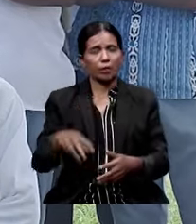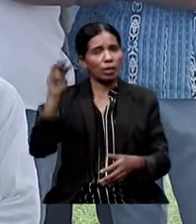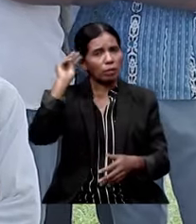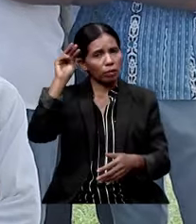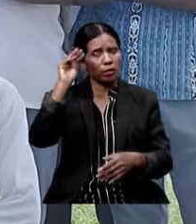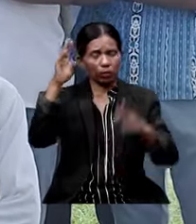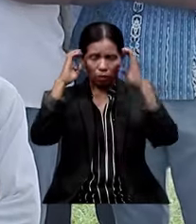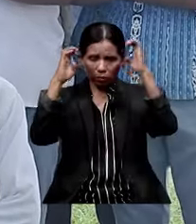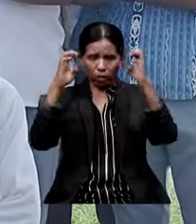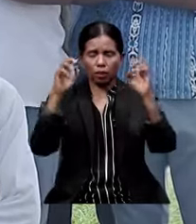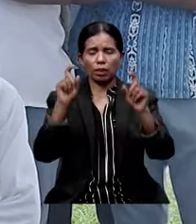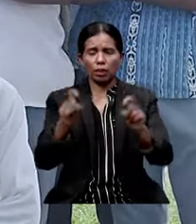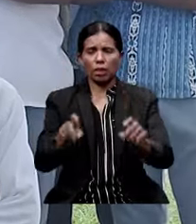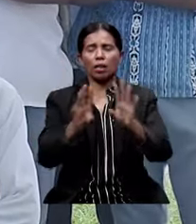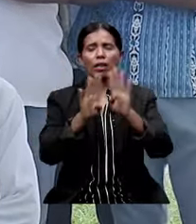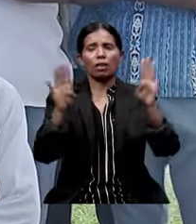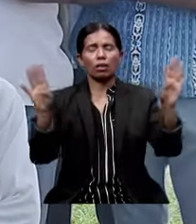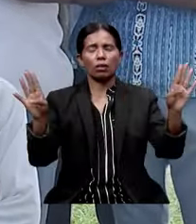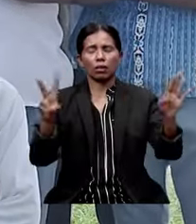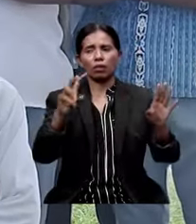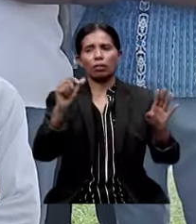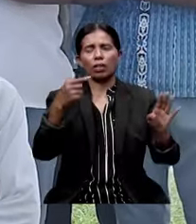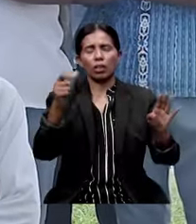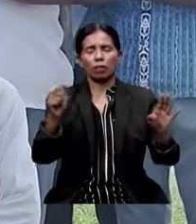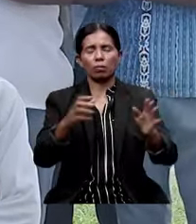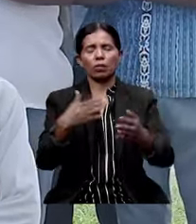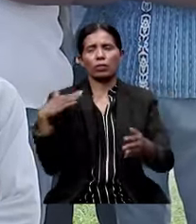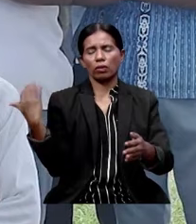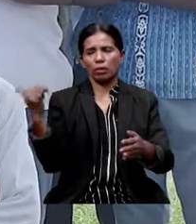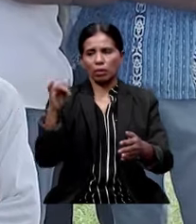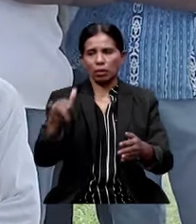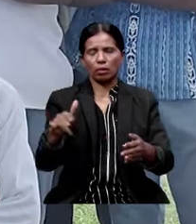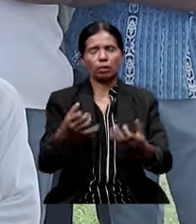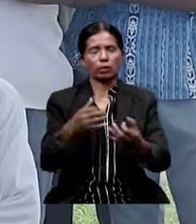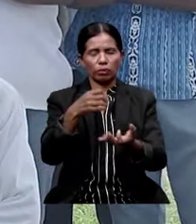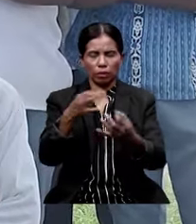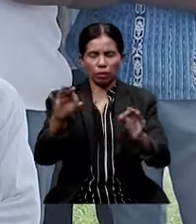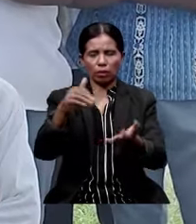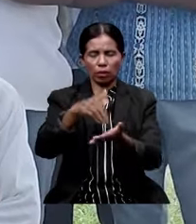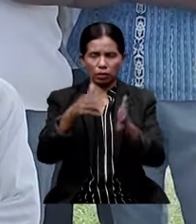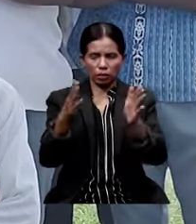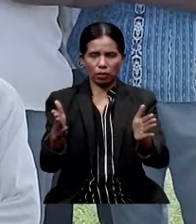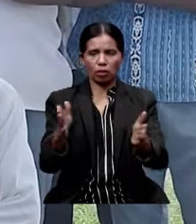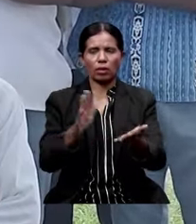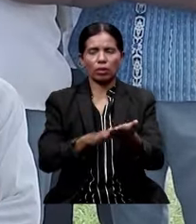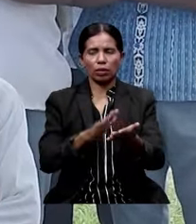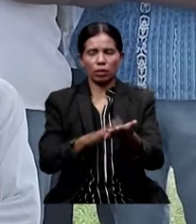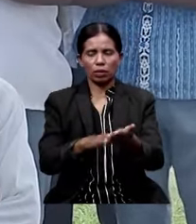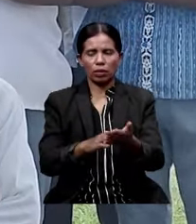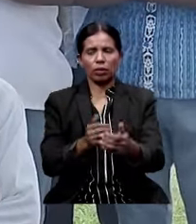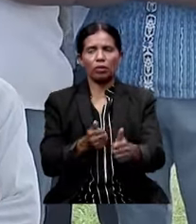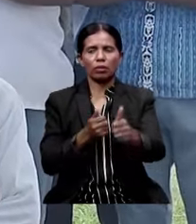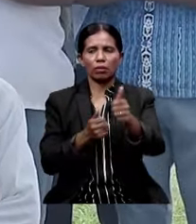Ministério da Educação tem que loque vaga para juventudes iraniano. Remata uma estudante escola superior baseada